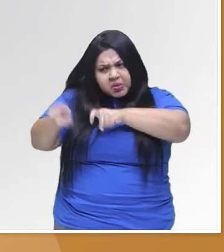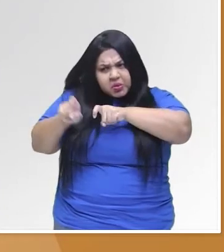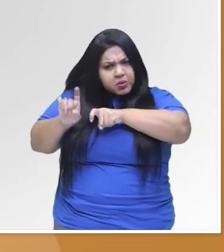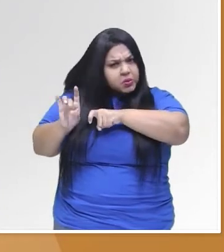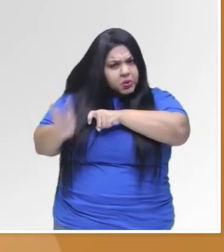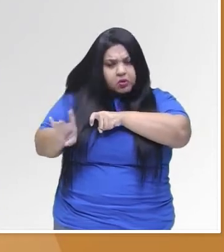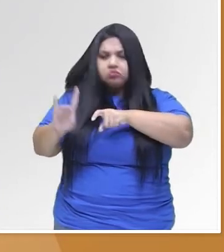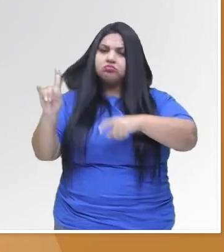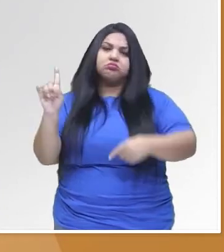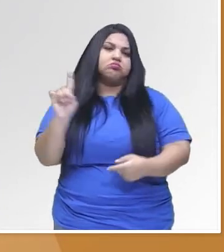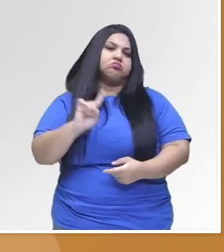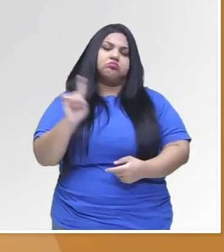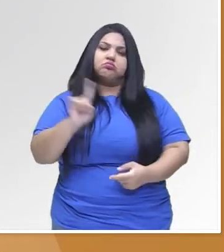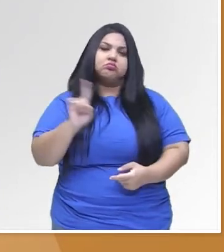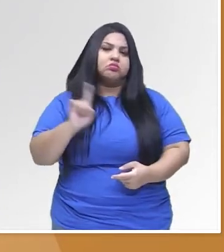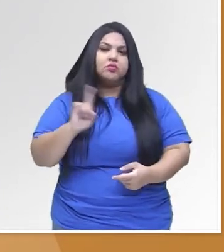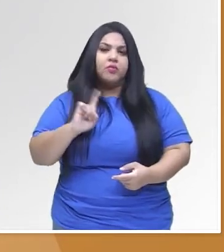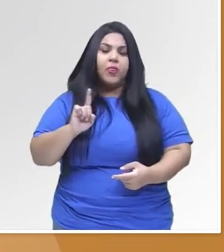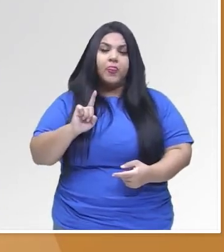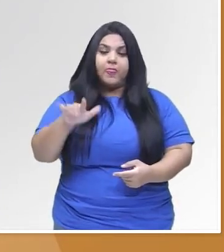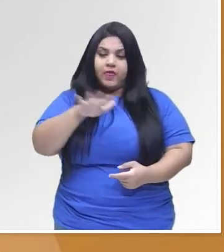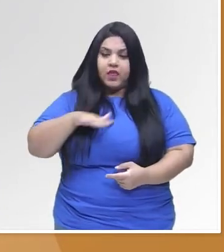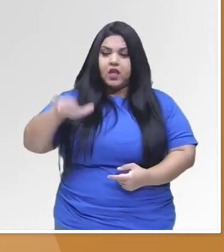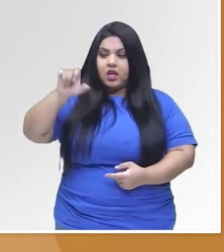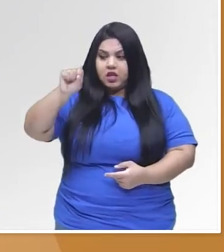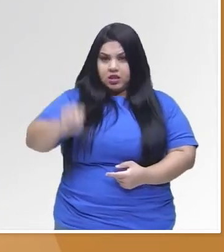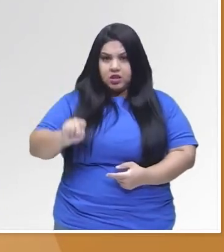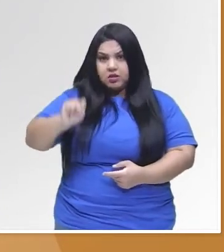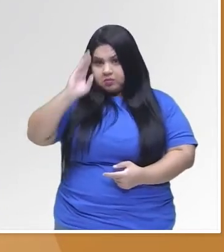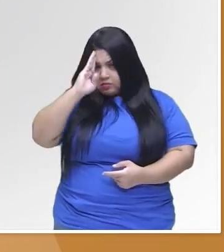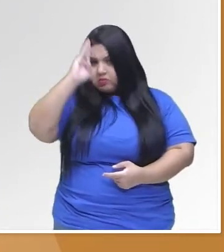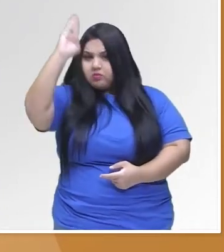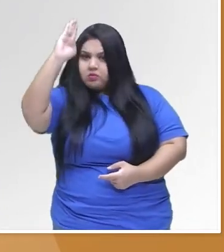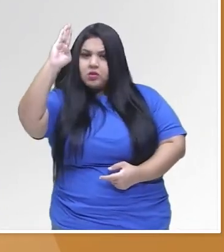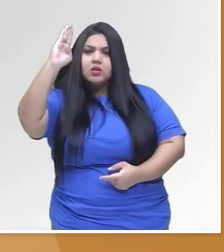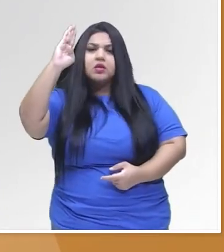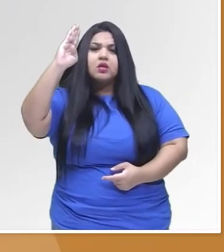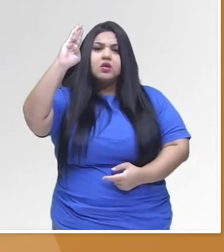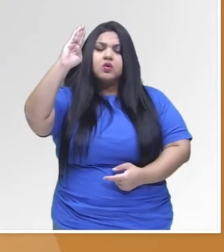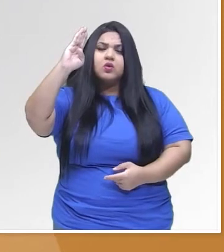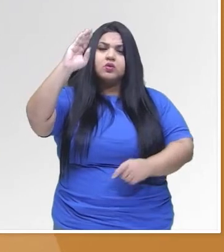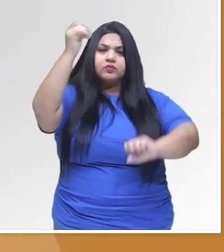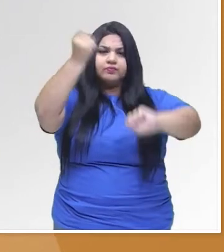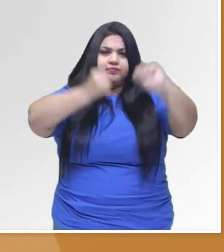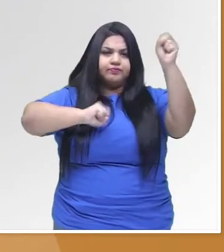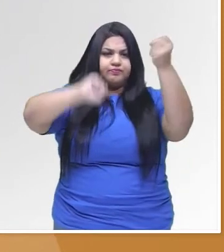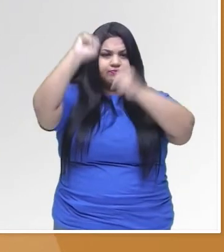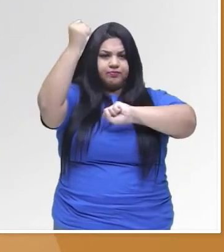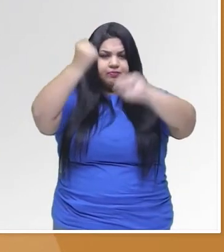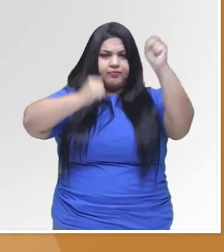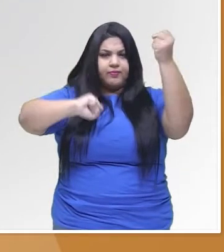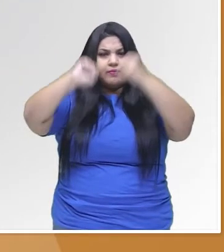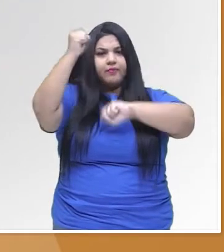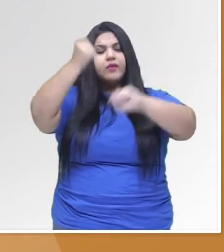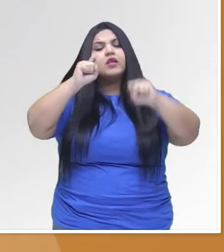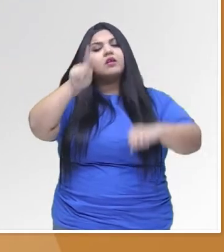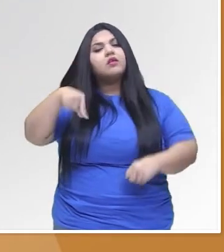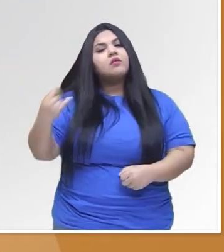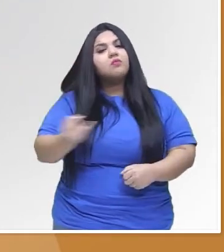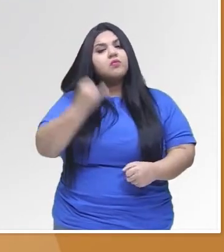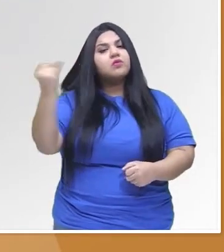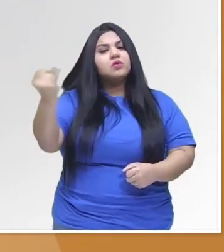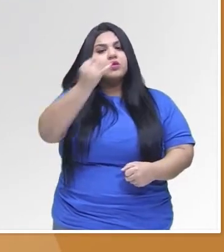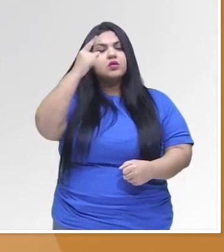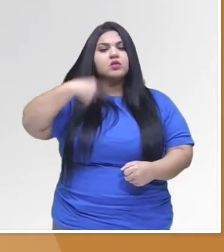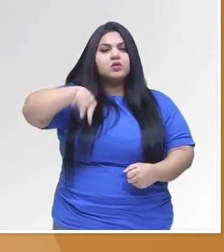Centro-Sul? Não, tá? A região Centro-Sul se destaca principalmente pela indústria, que aí é importante